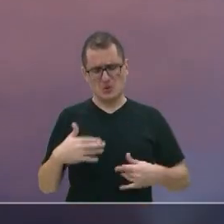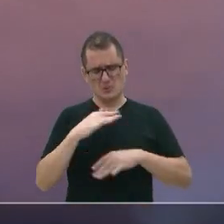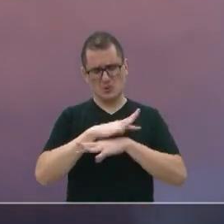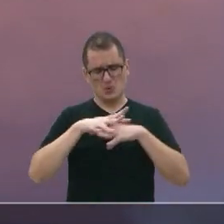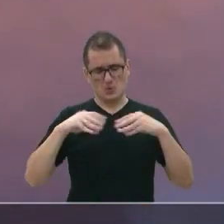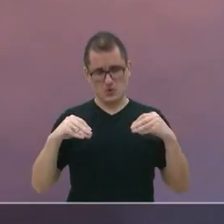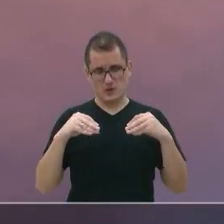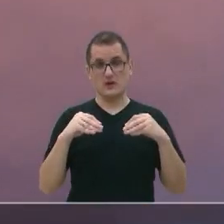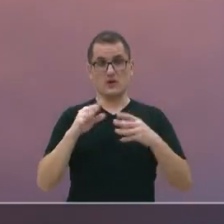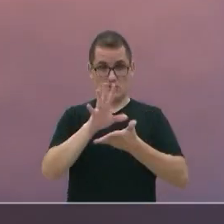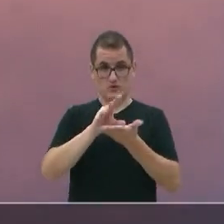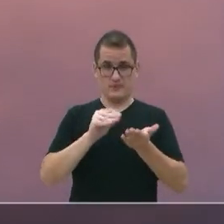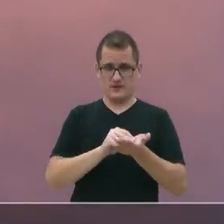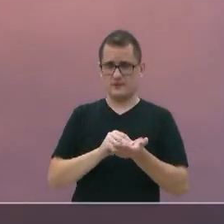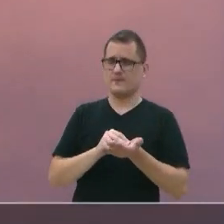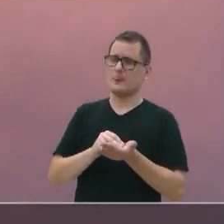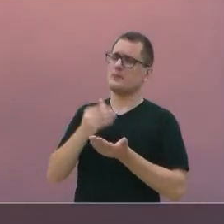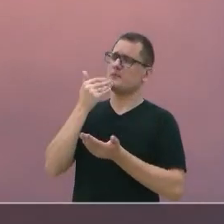Espírito Santo,